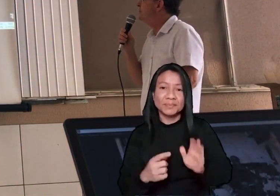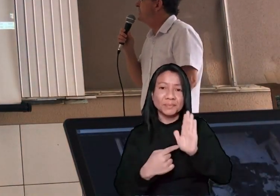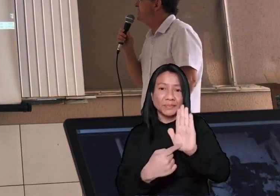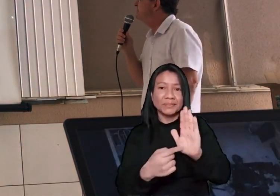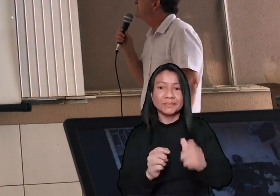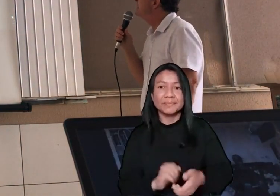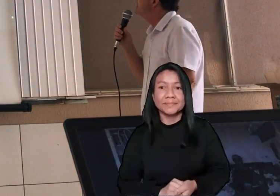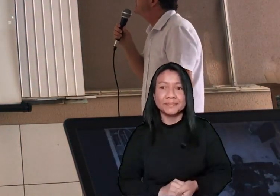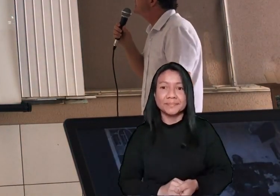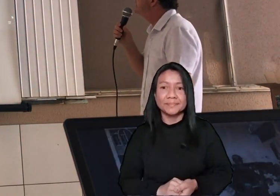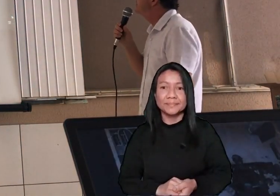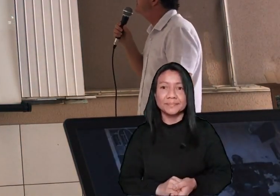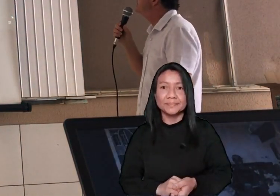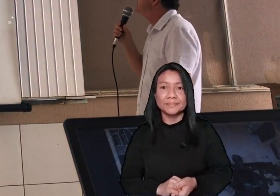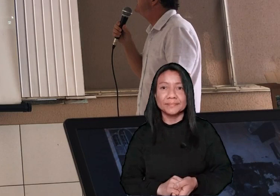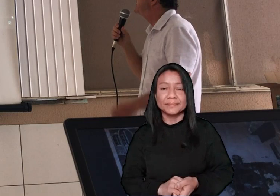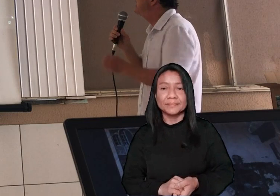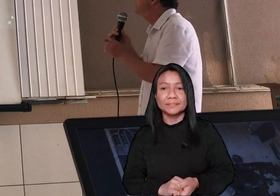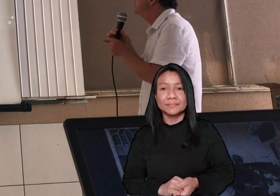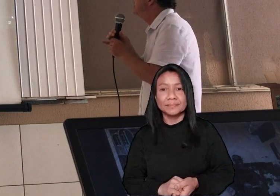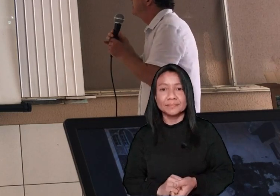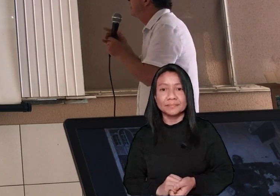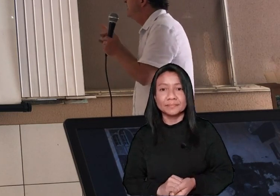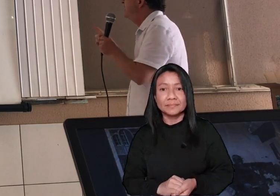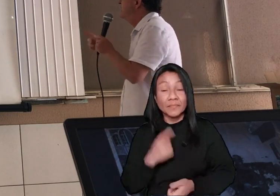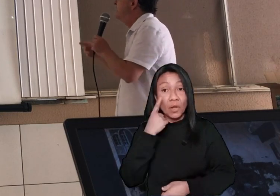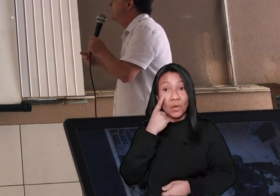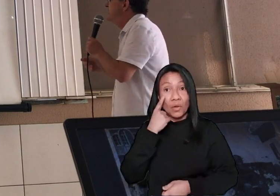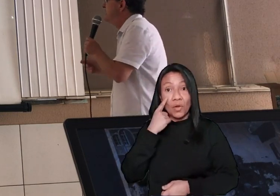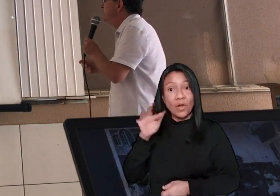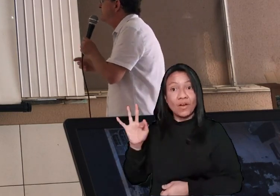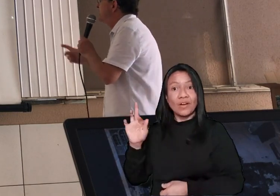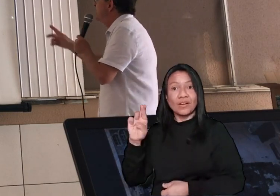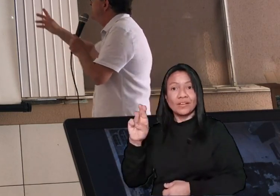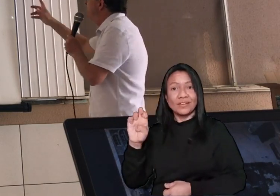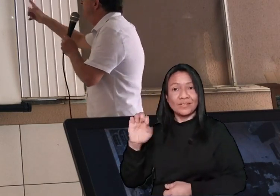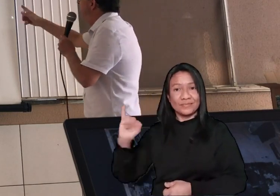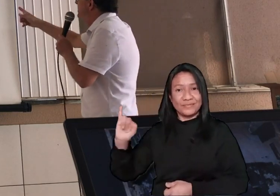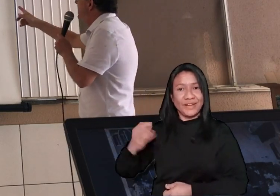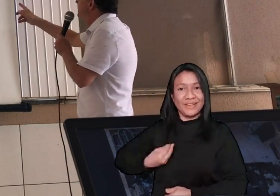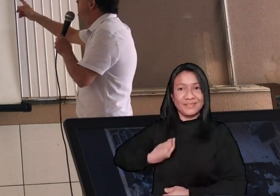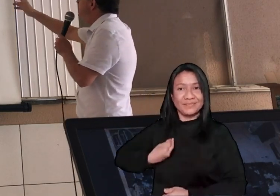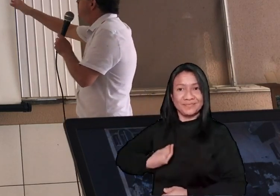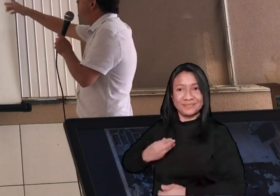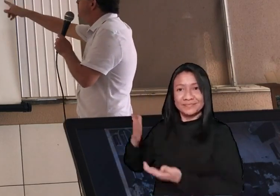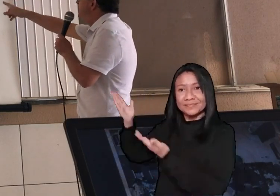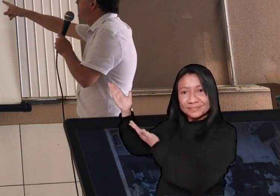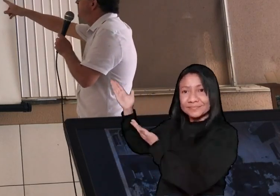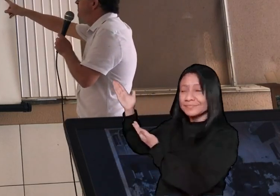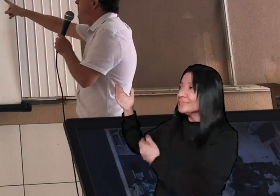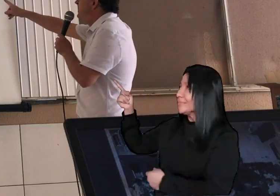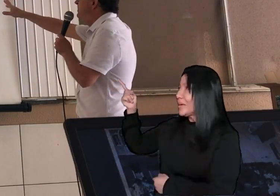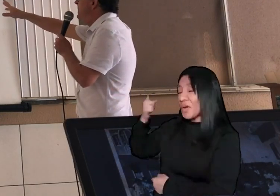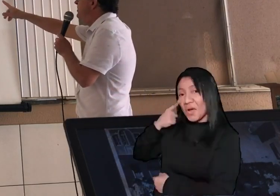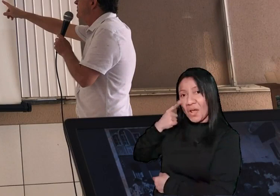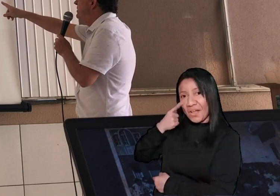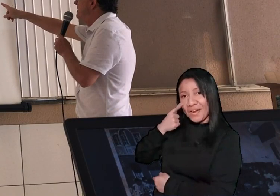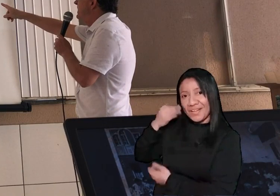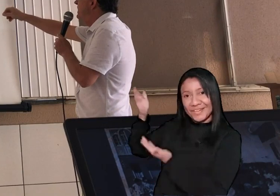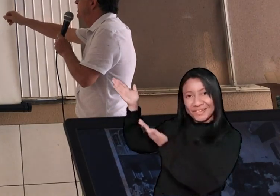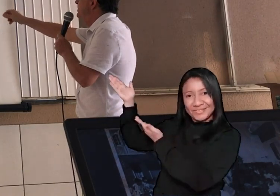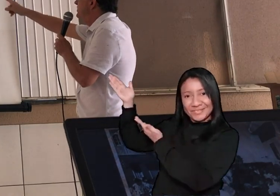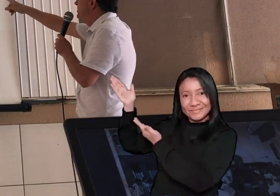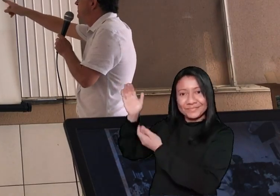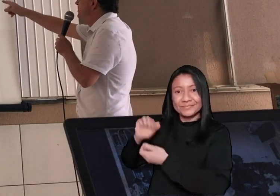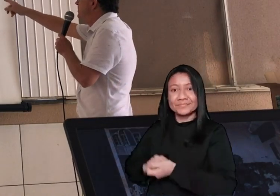Olha ali o Frei. Essa aqui foi uma visita. Olha, Frei Deodato, esse padre, eu não lembro o